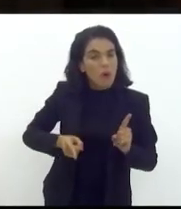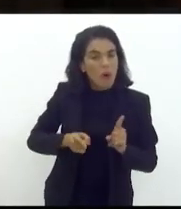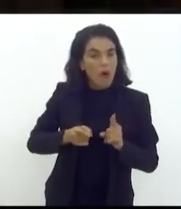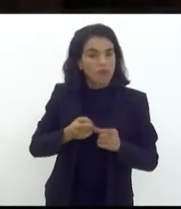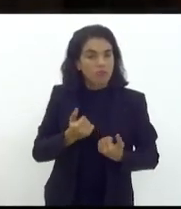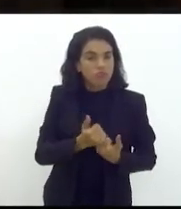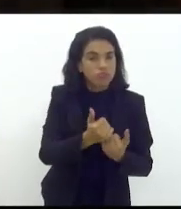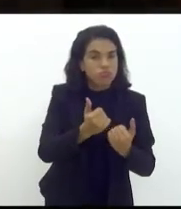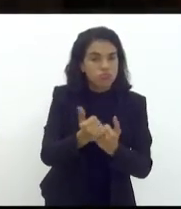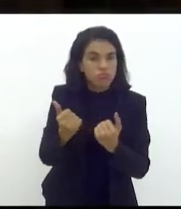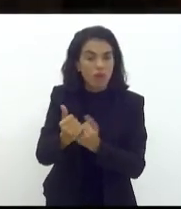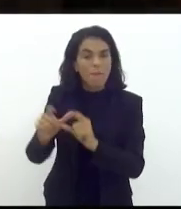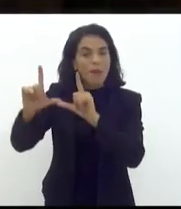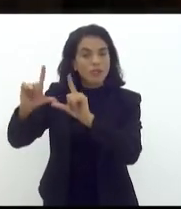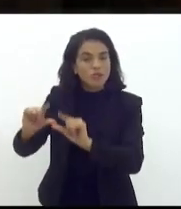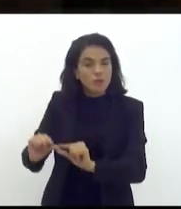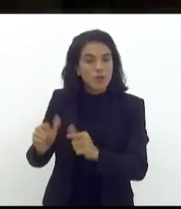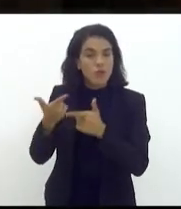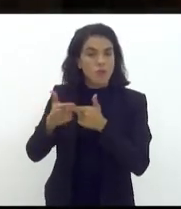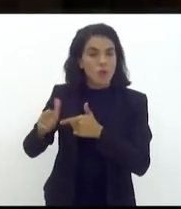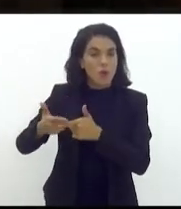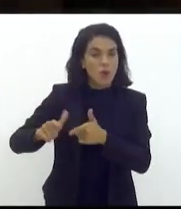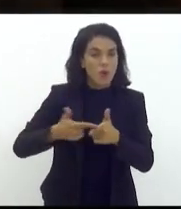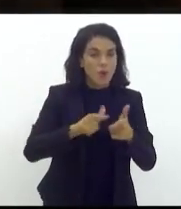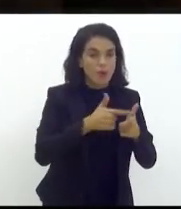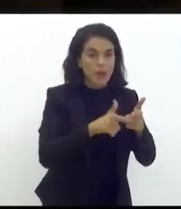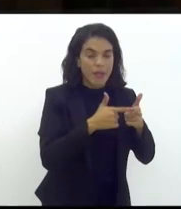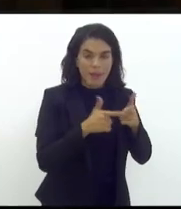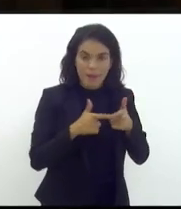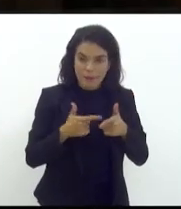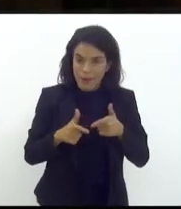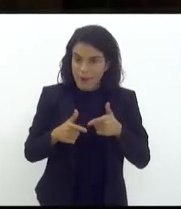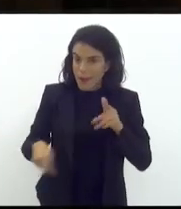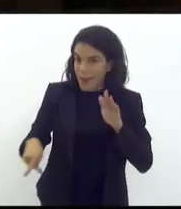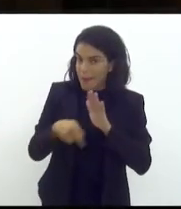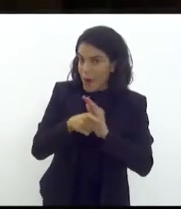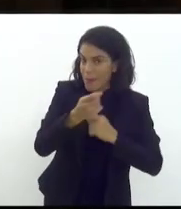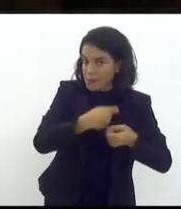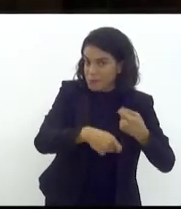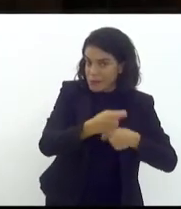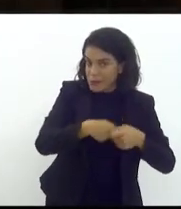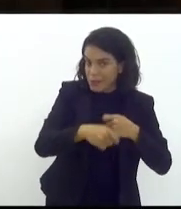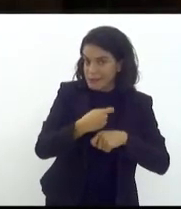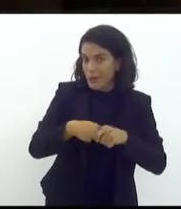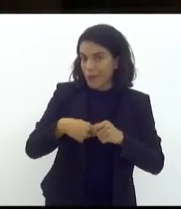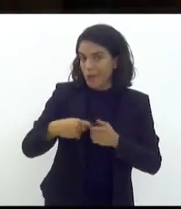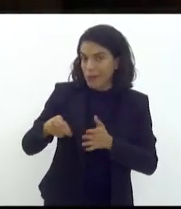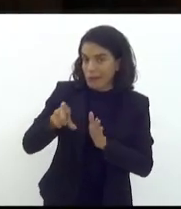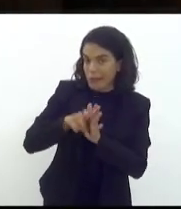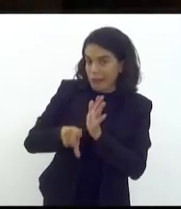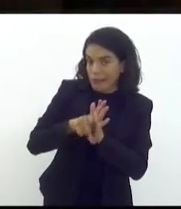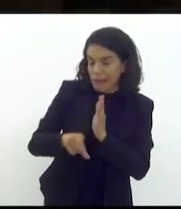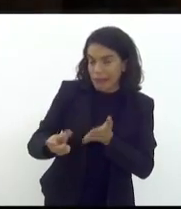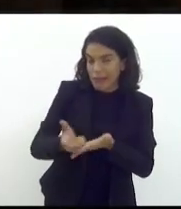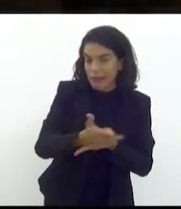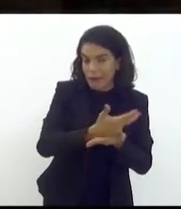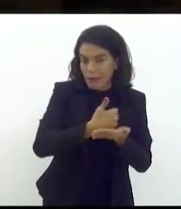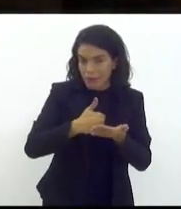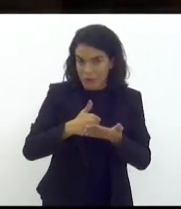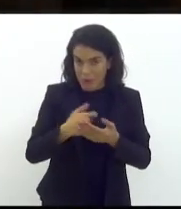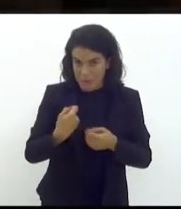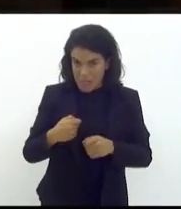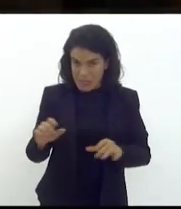para dirimir os conflitos das próprias administrações tributárias vai ter que